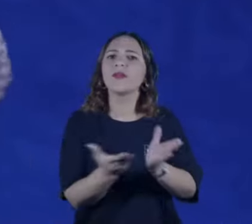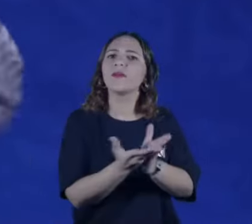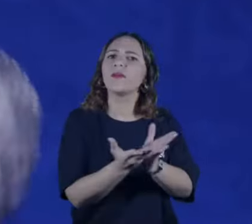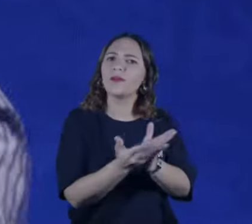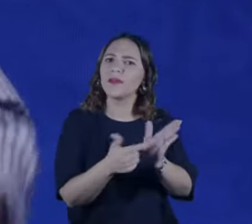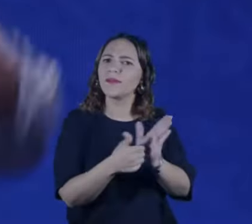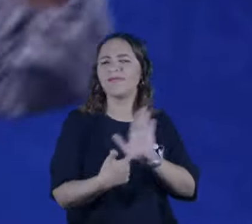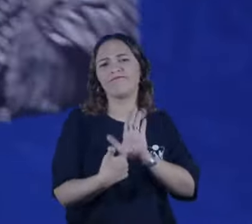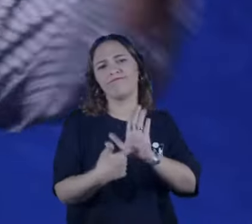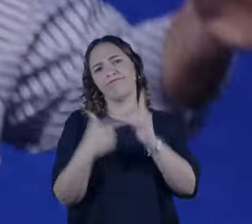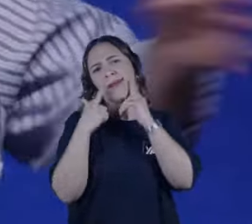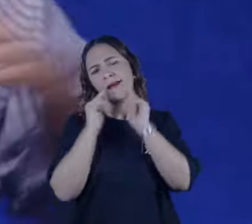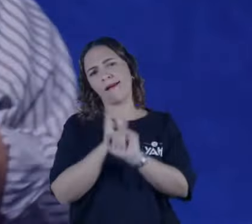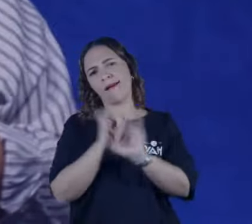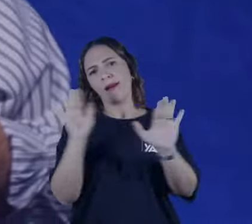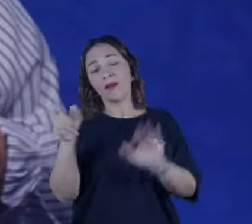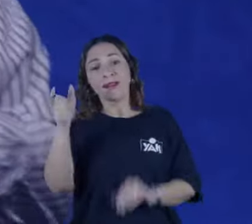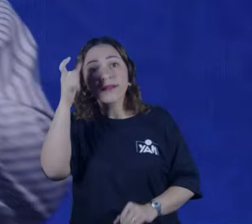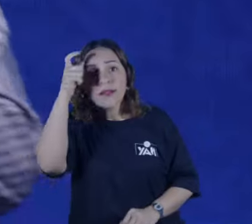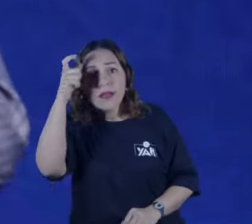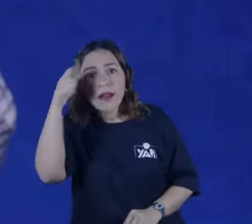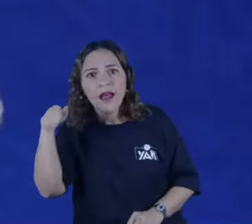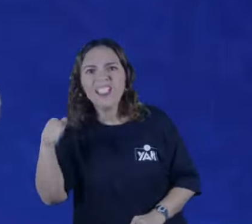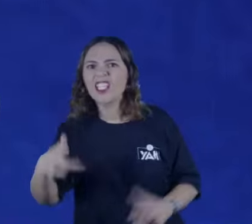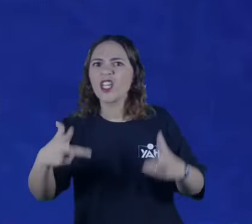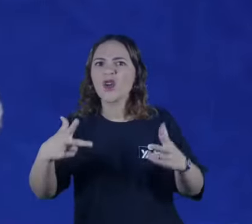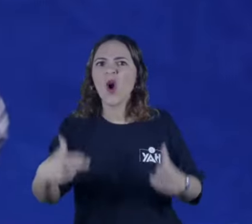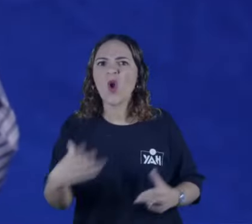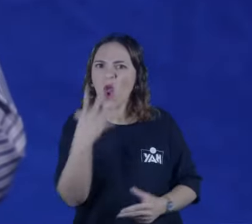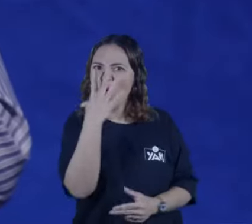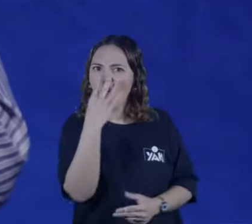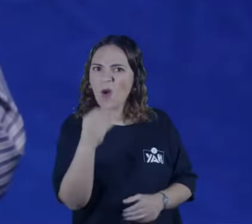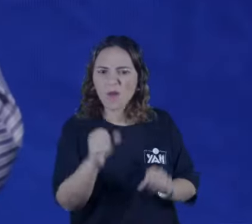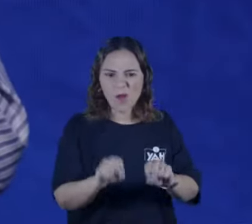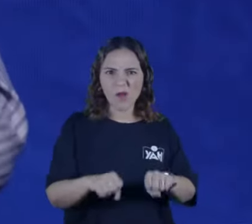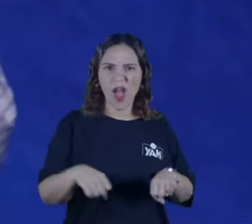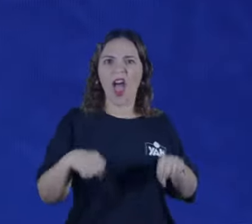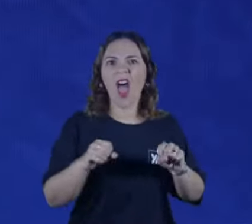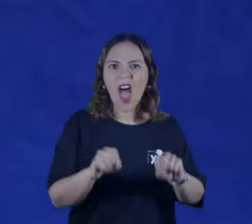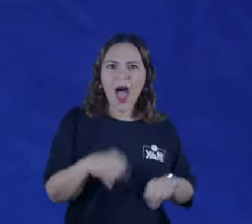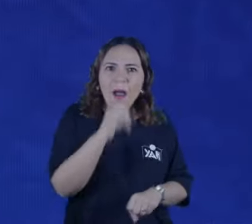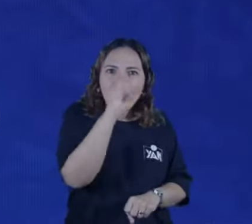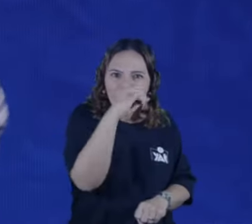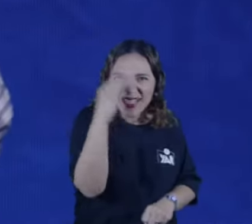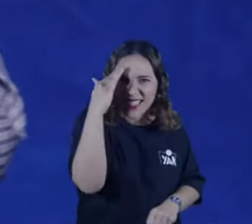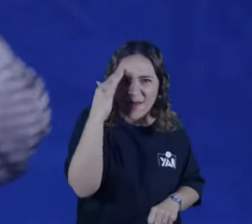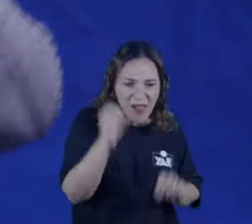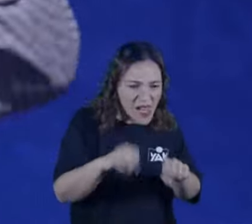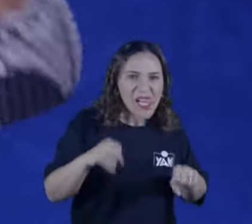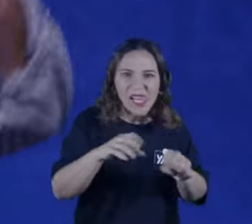Bíblia deixa muito claro. Satanás é aquele lobo que corria atrás dos porquinhos, sabe?